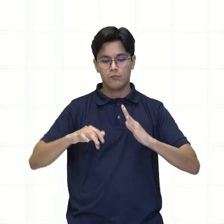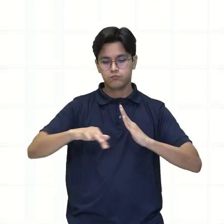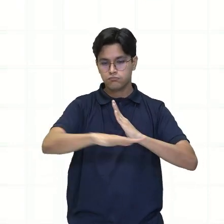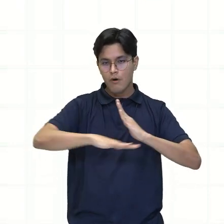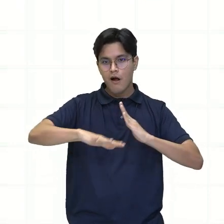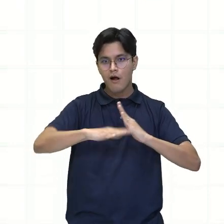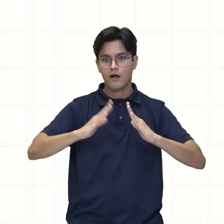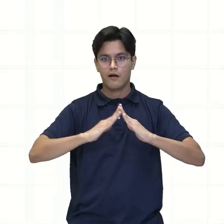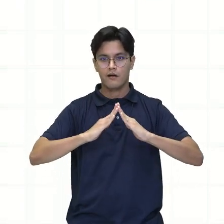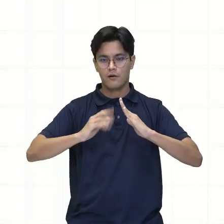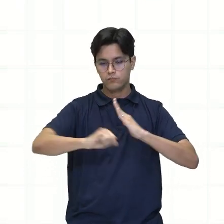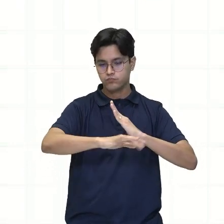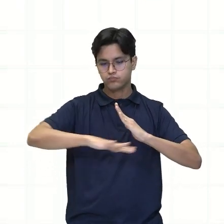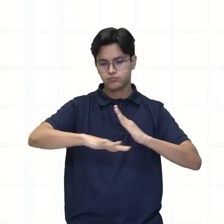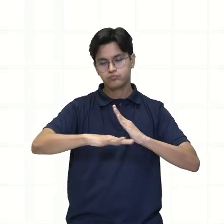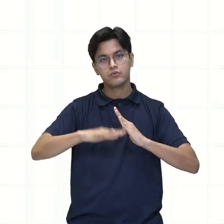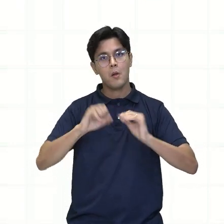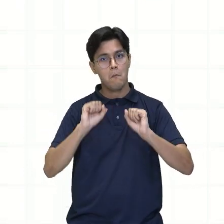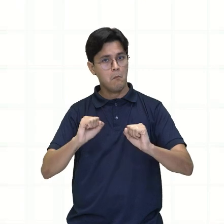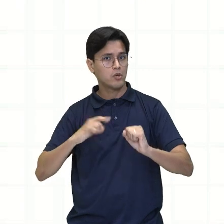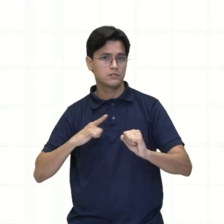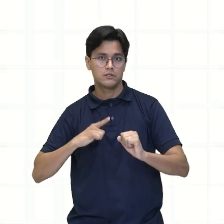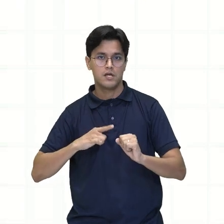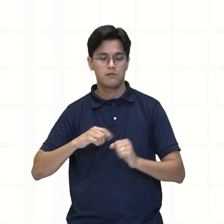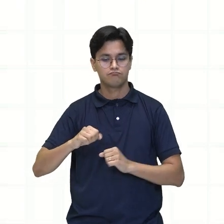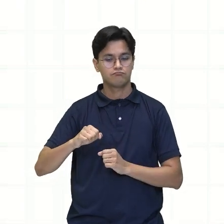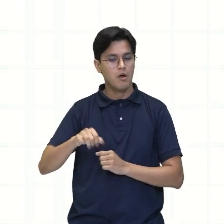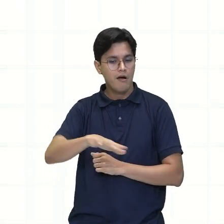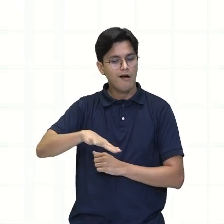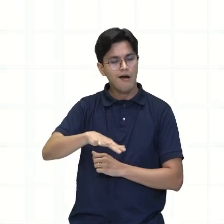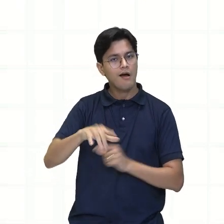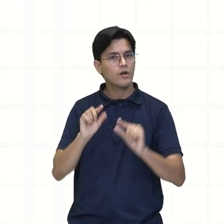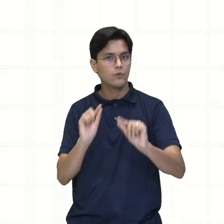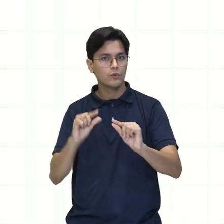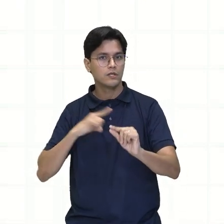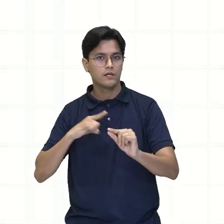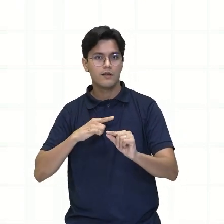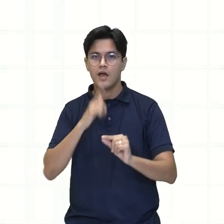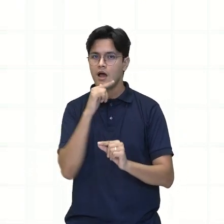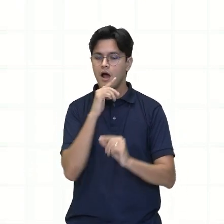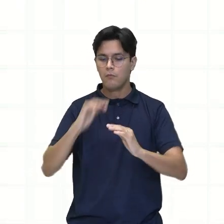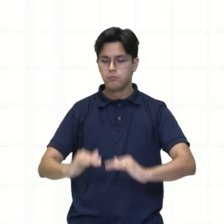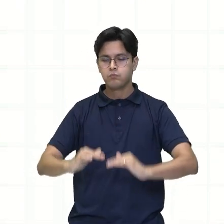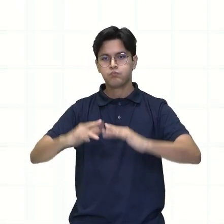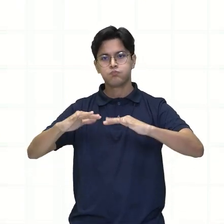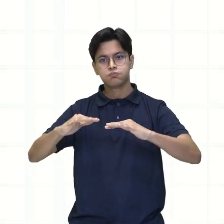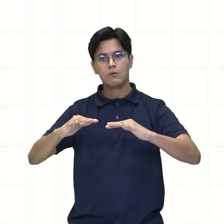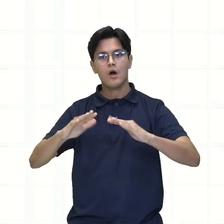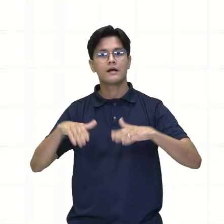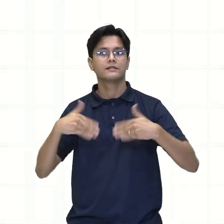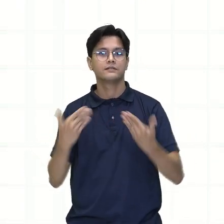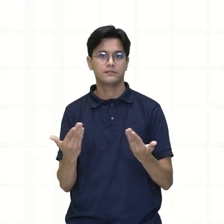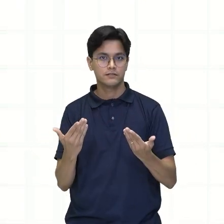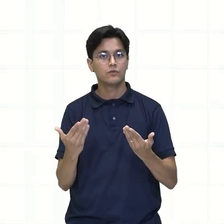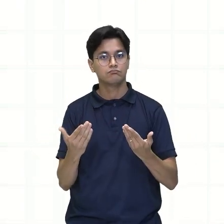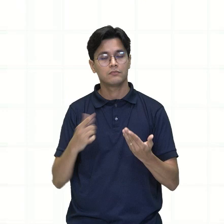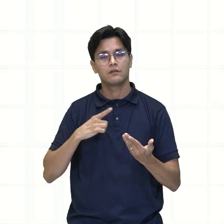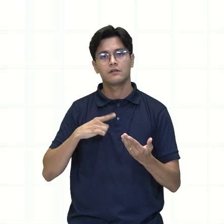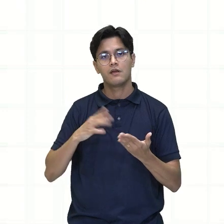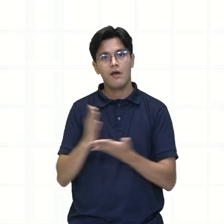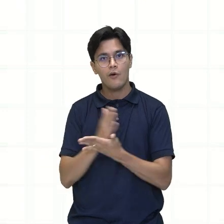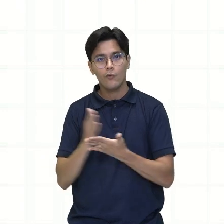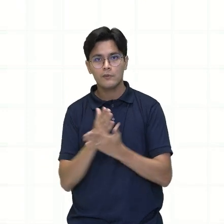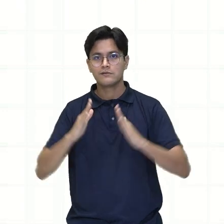sua casa, gente, precisa ser feita com cuidado. Existem algumas calhas que, mesmo em período que não está chuvoso, podem